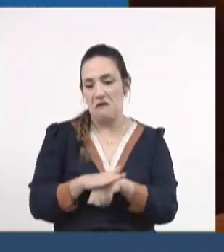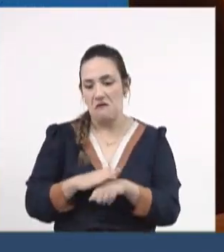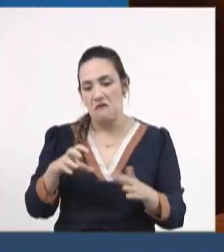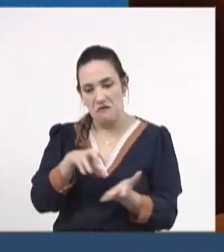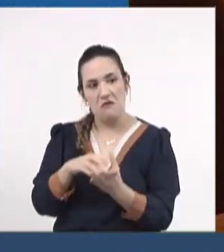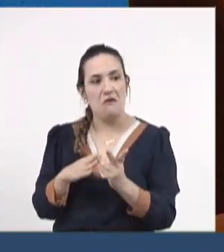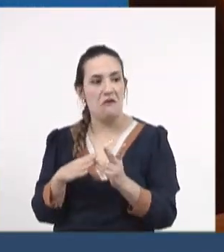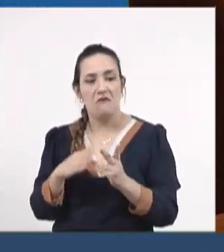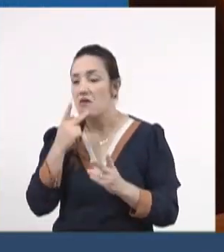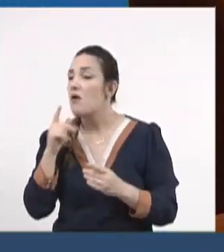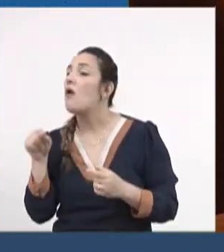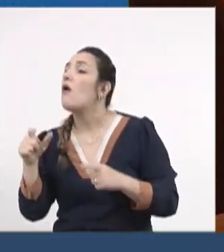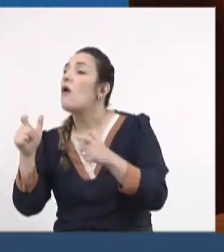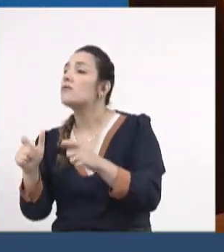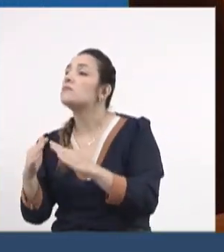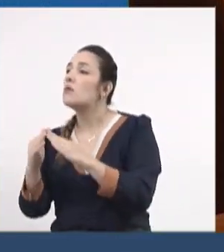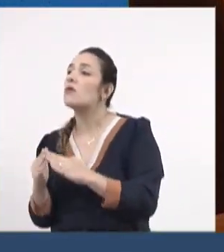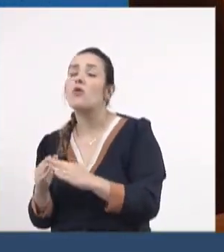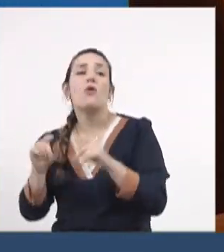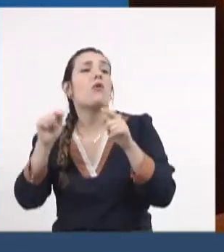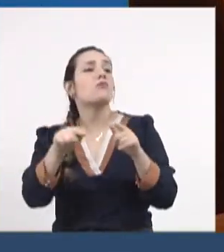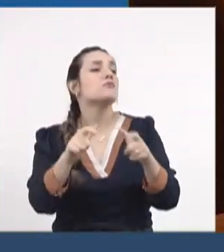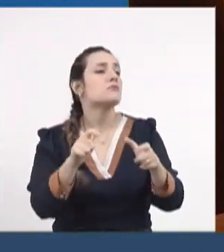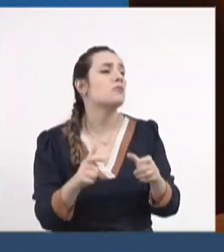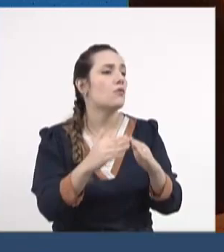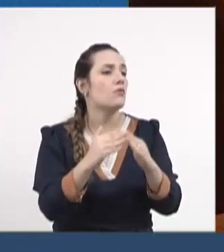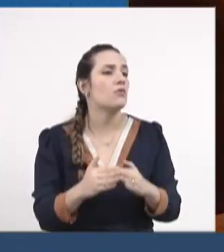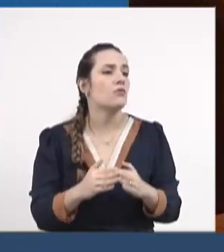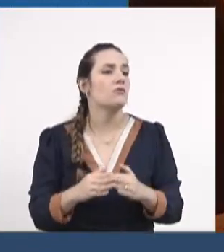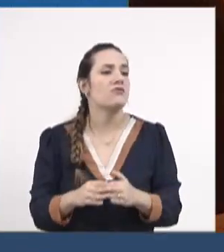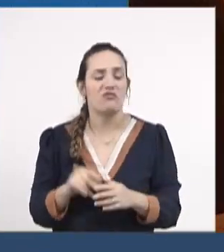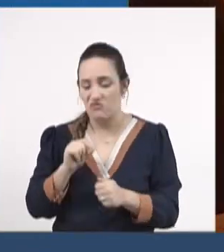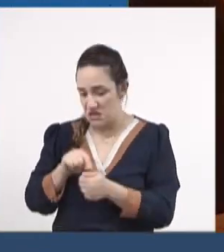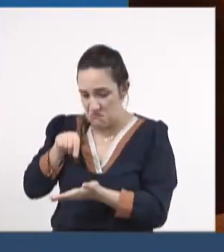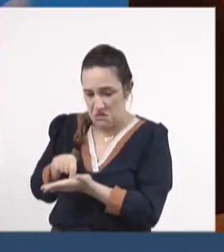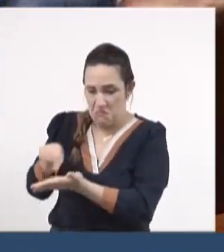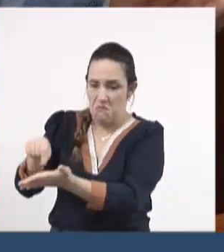com um índio de 100 anos, onde é que você morou? Aí eu morei lá na cabeceira do Ipuitã, foi lá e pôs